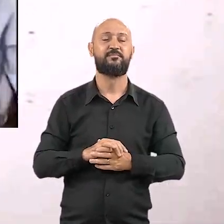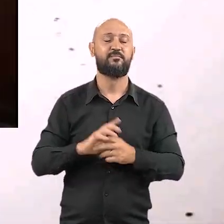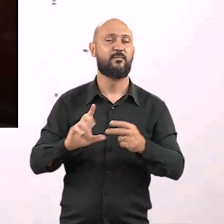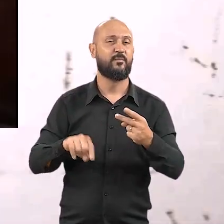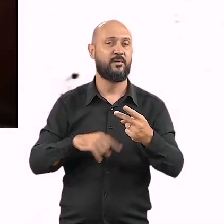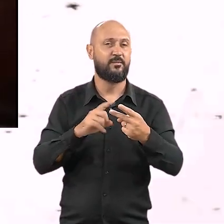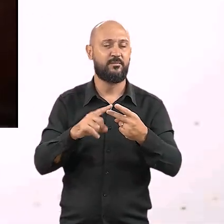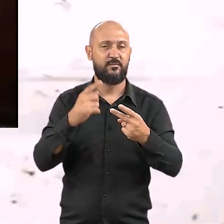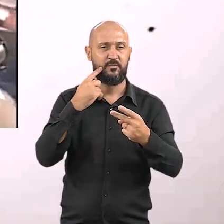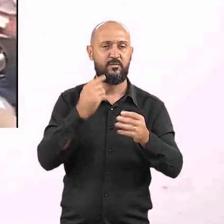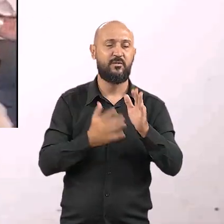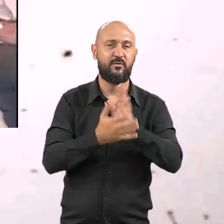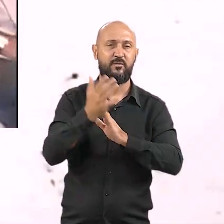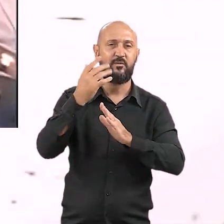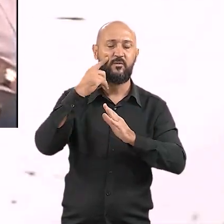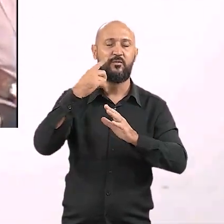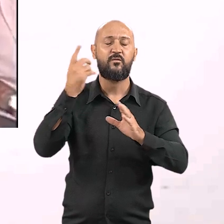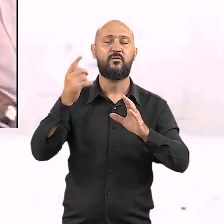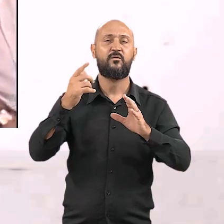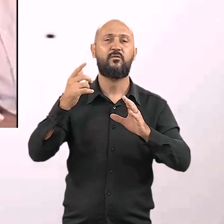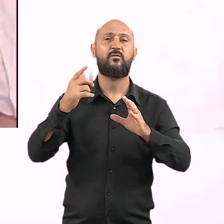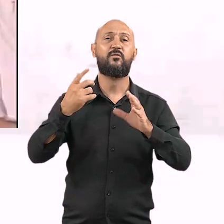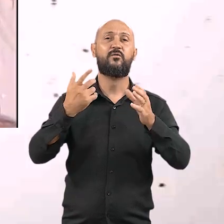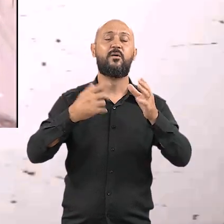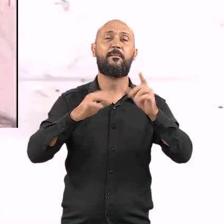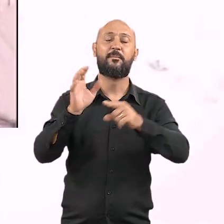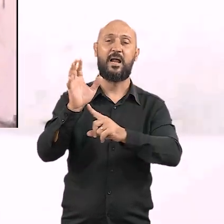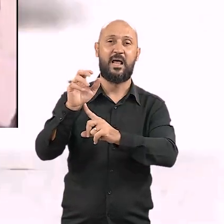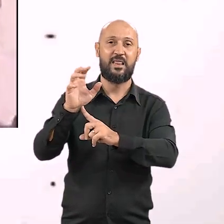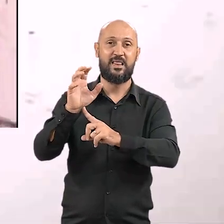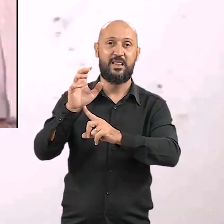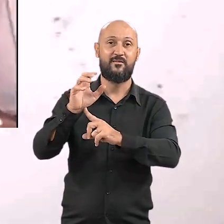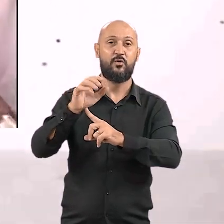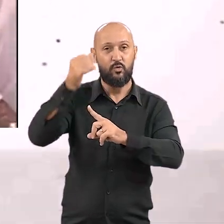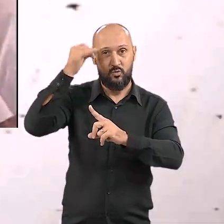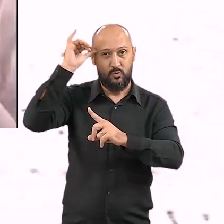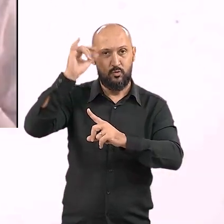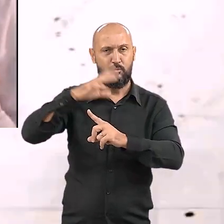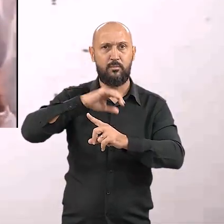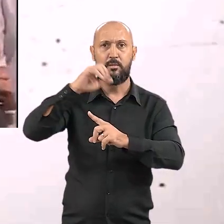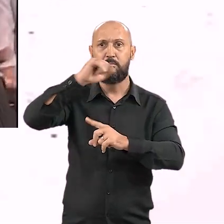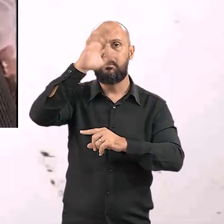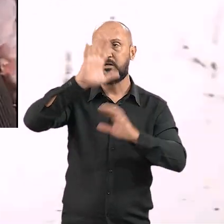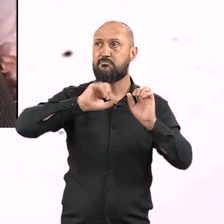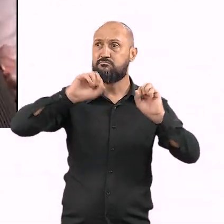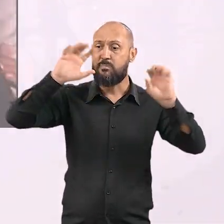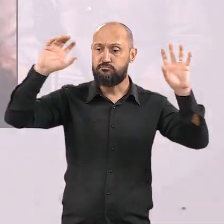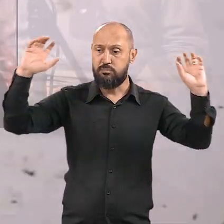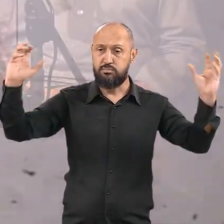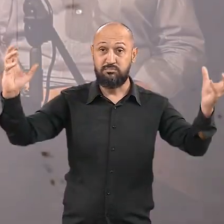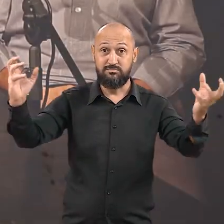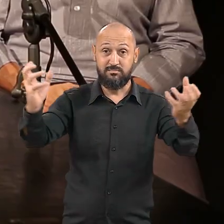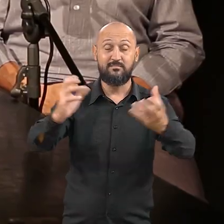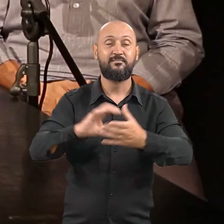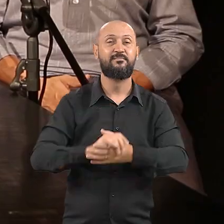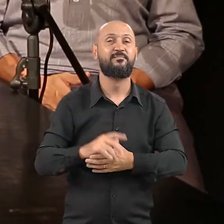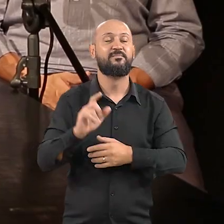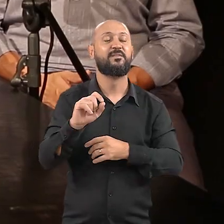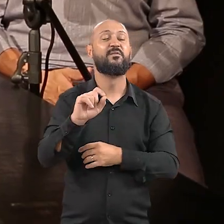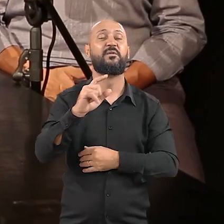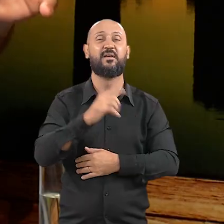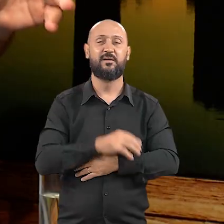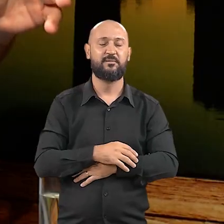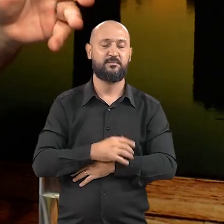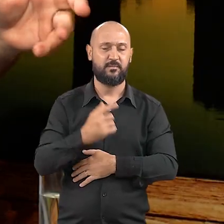nós fomos para o canal do Boi também, ficamos nas parabólicas Brasil afora. Teve uma cena muito louca também, que foi o